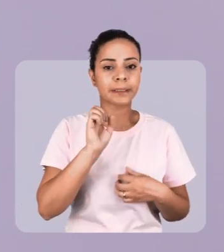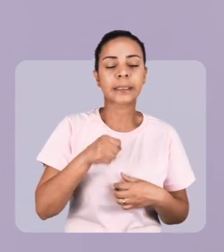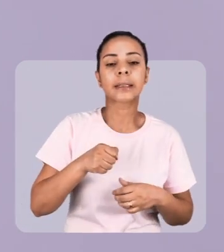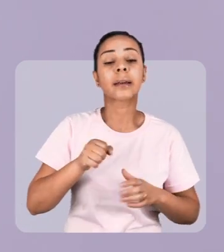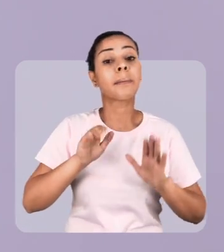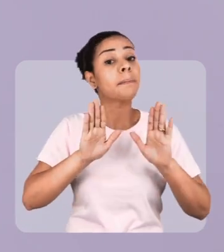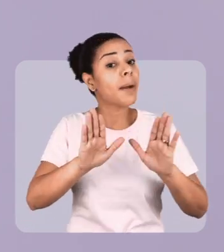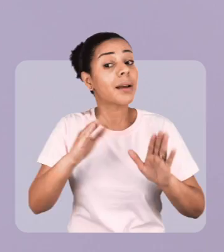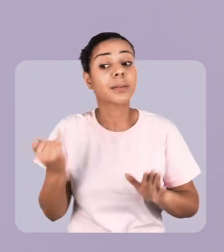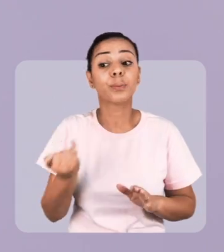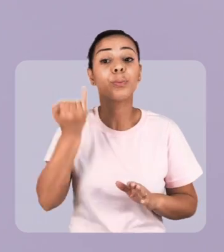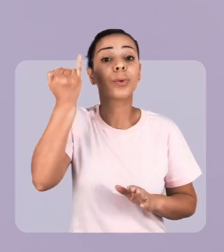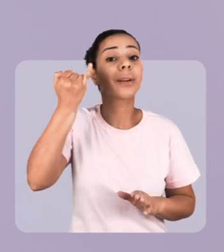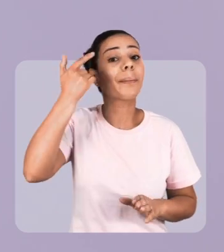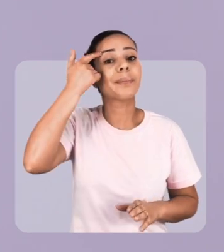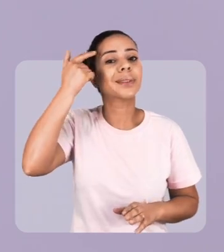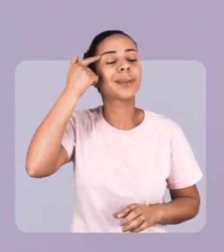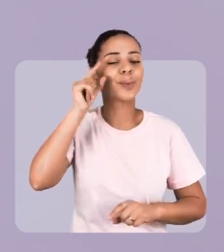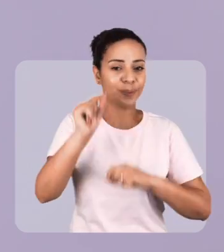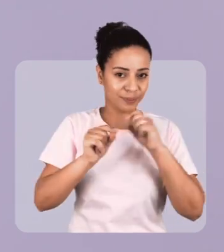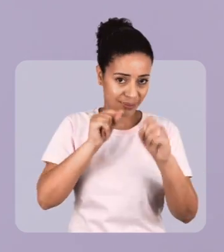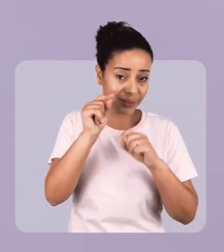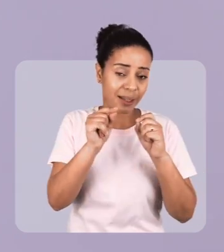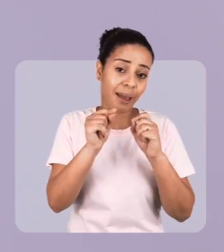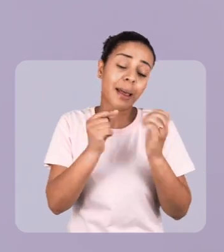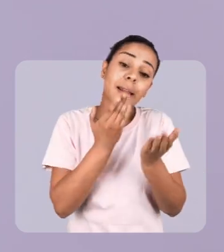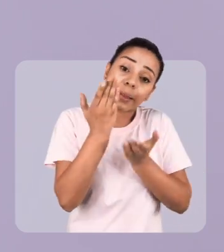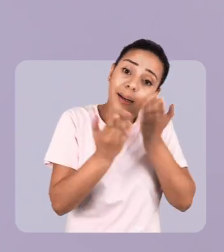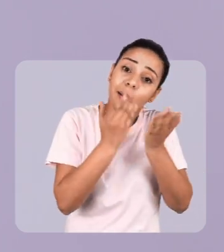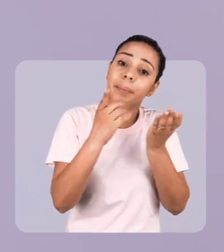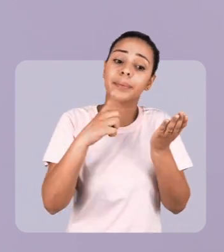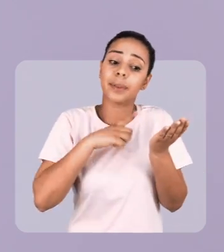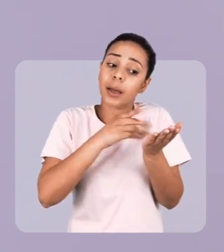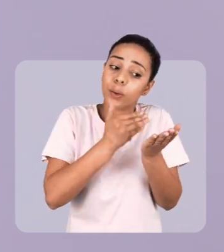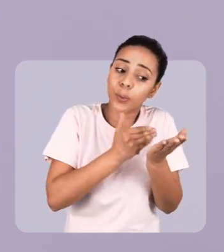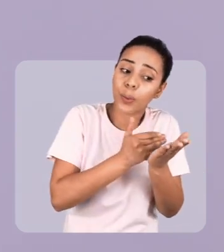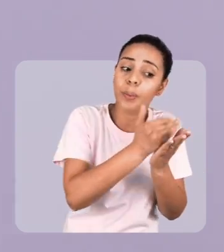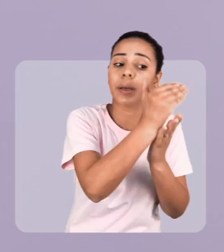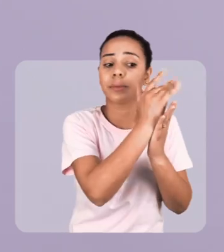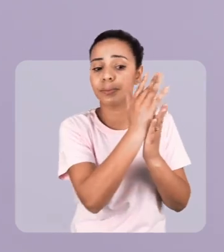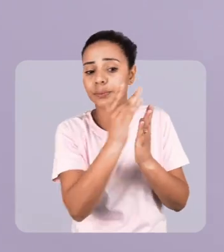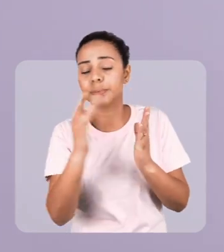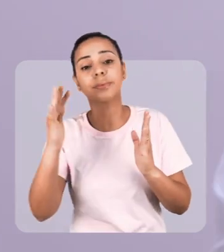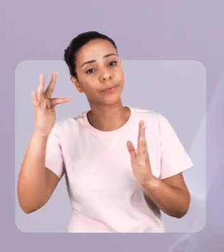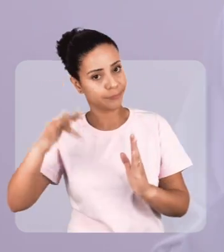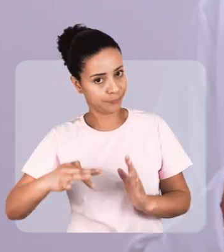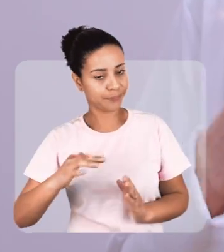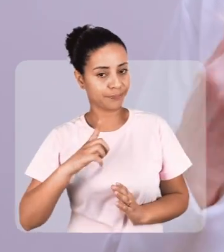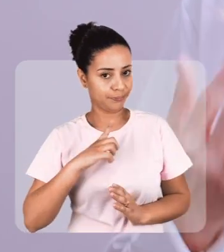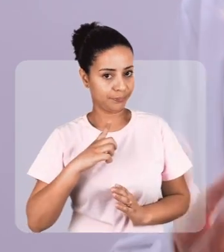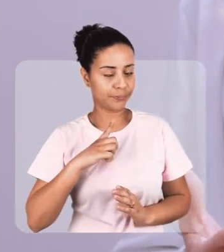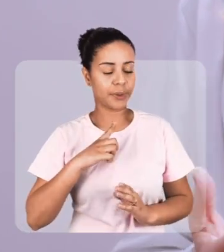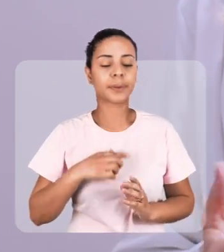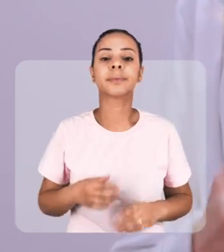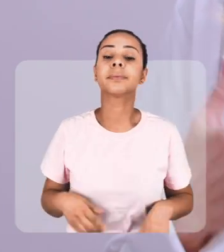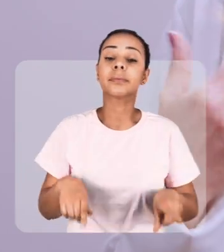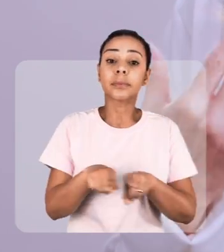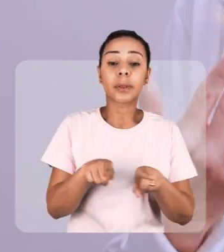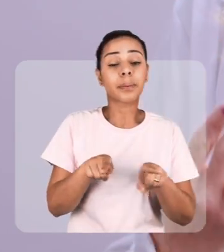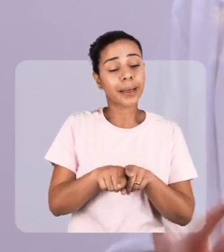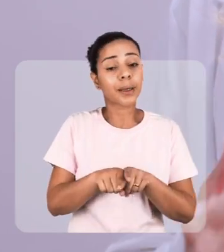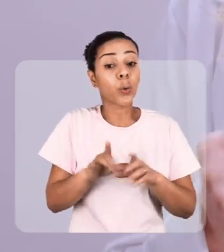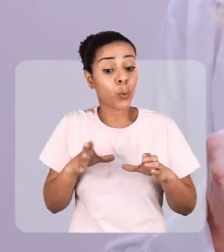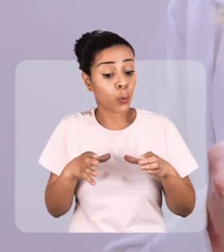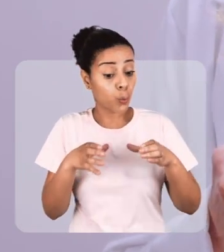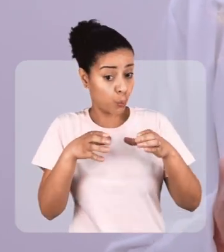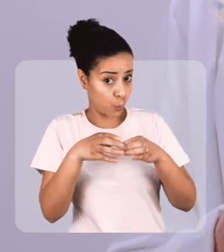mais importante é que essa mulher tenha em mente que esse tratamento tem data para começar e tem data para terminar. E que com o apoio de uma